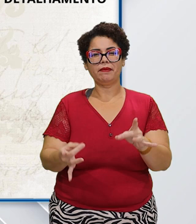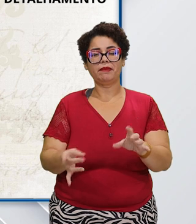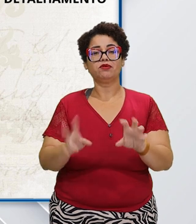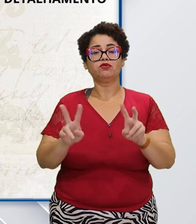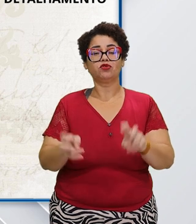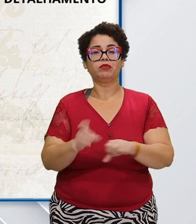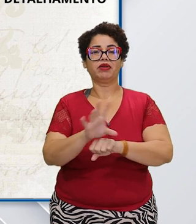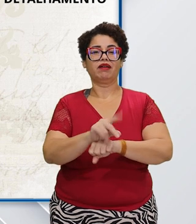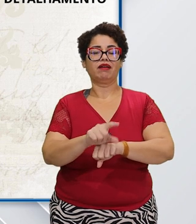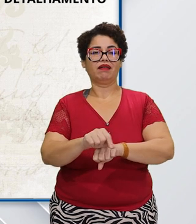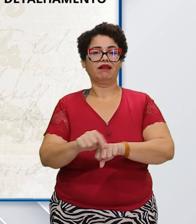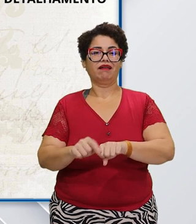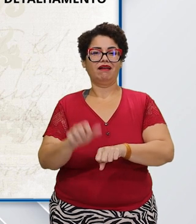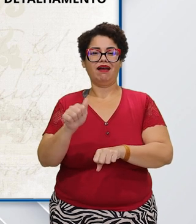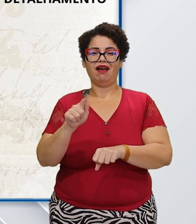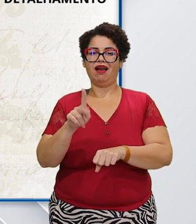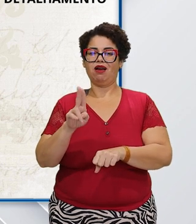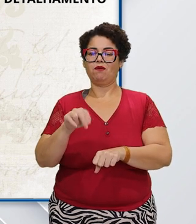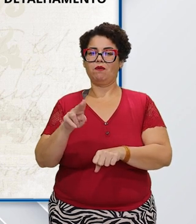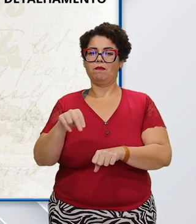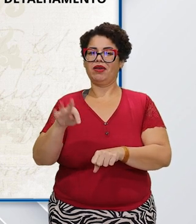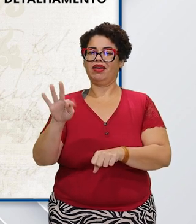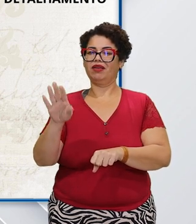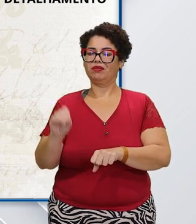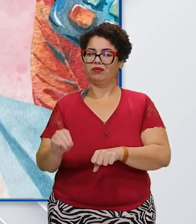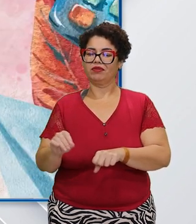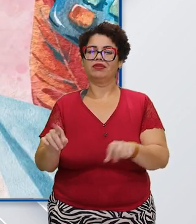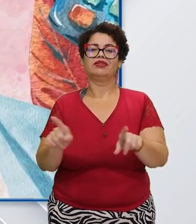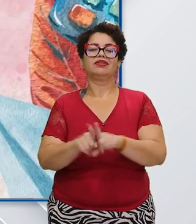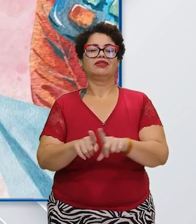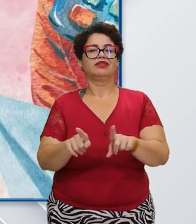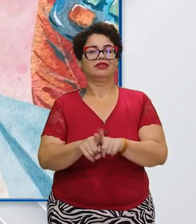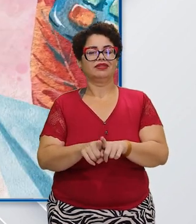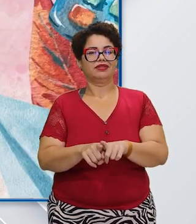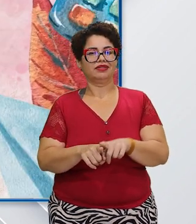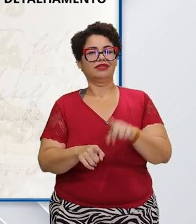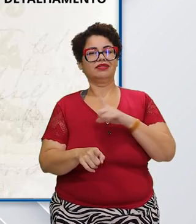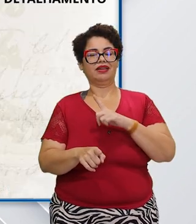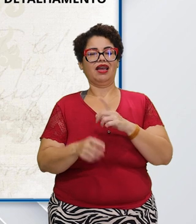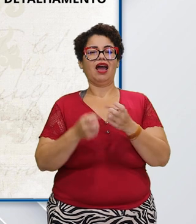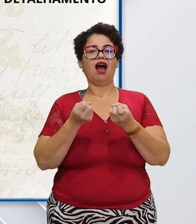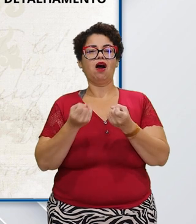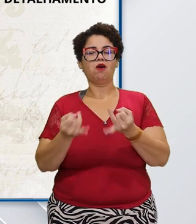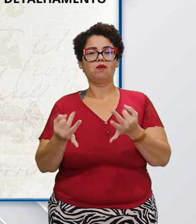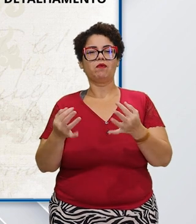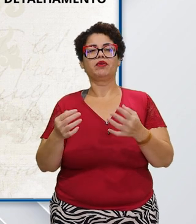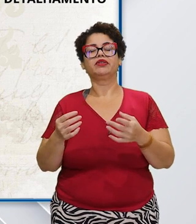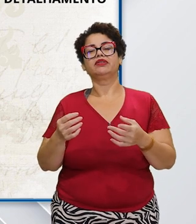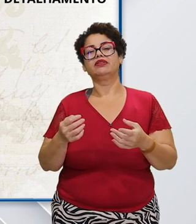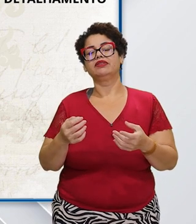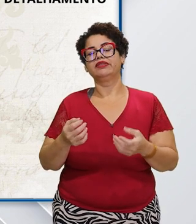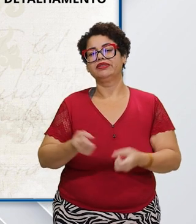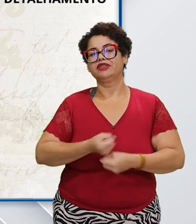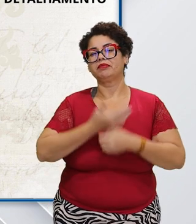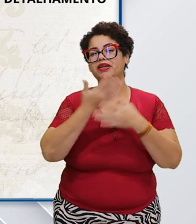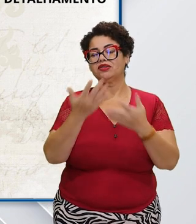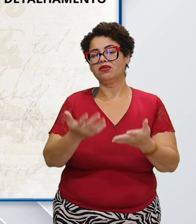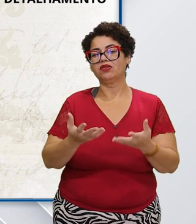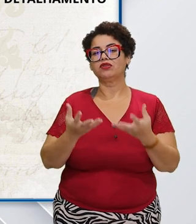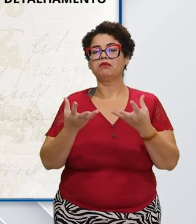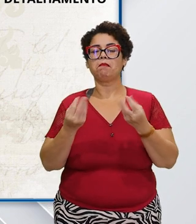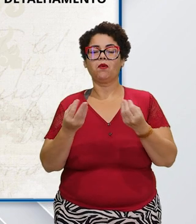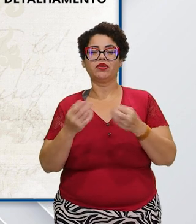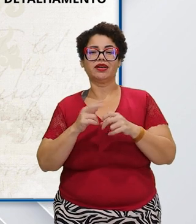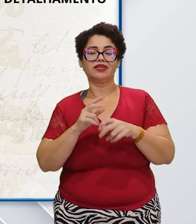argumento e ainda nós temos algumas expressões de destaque como